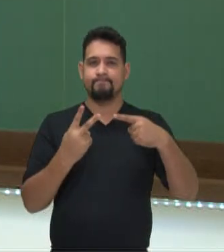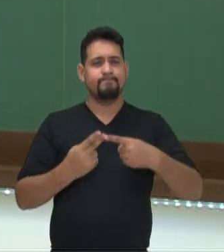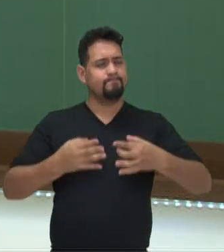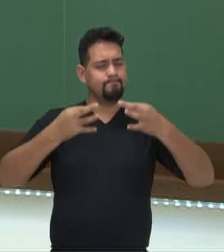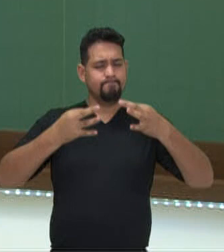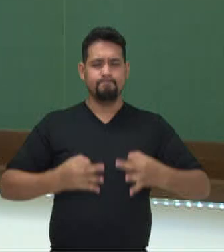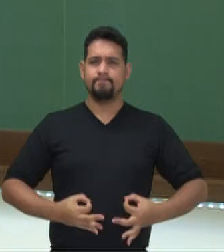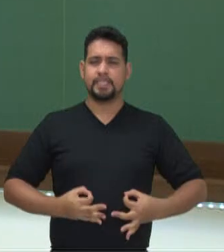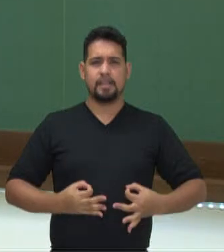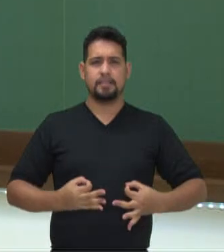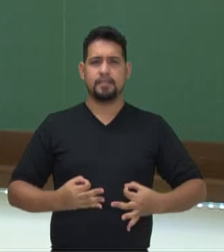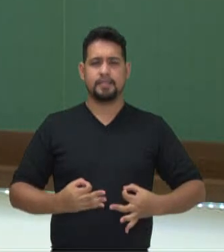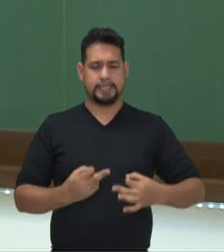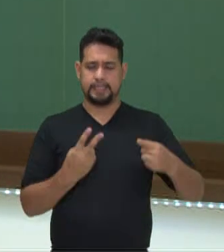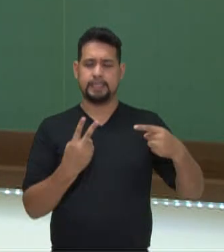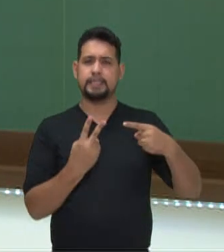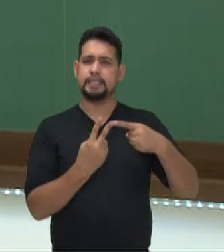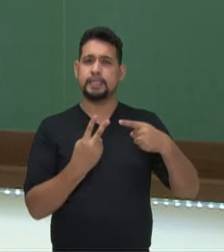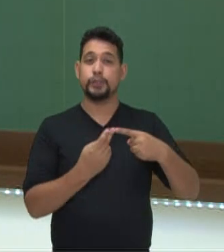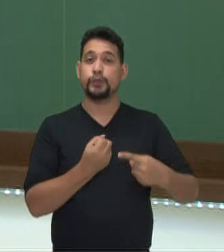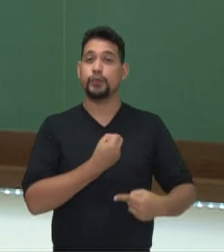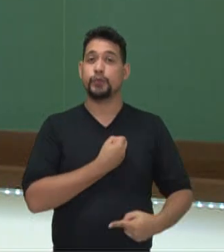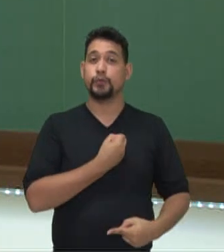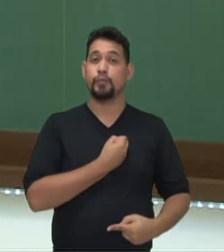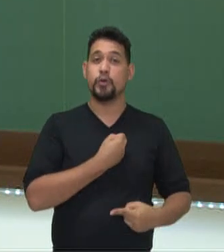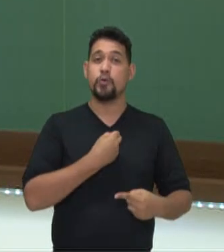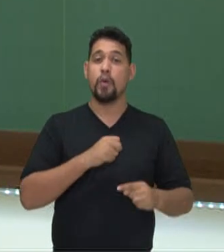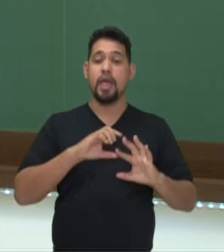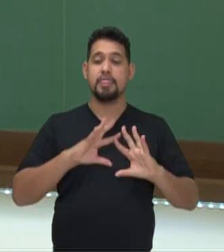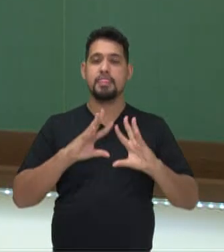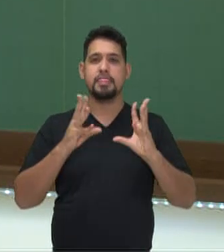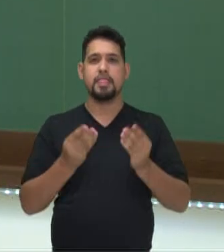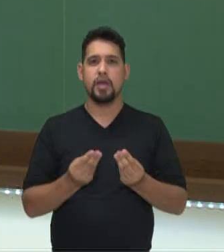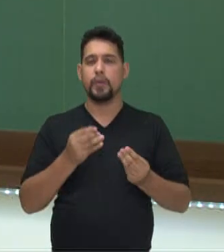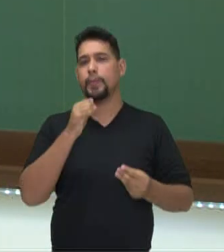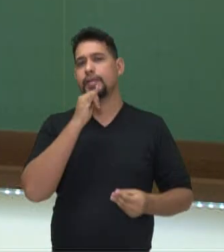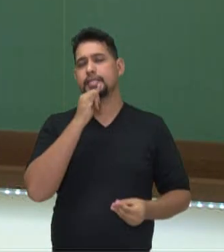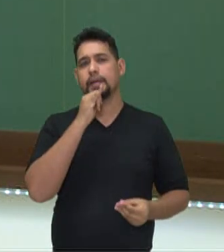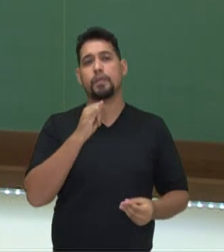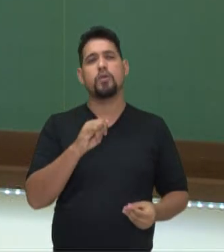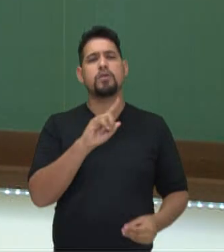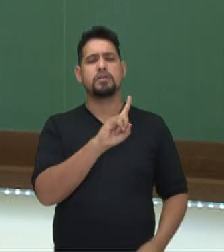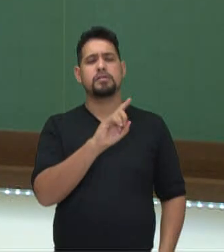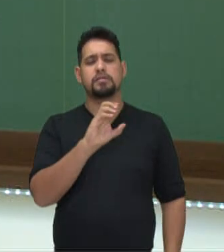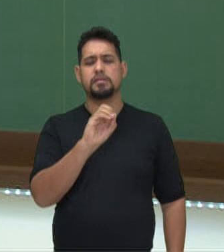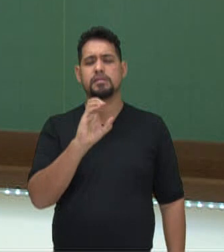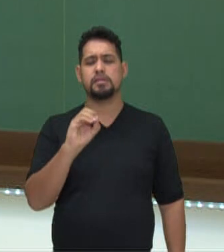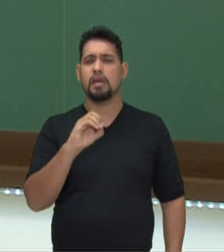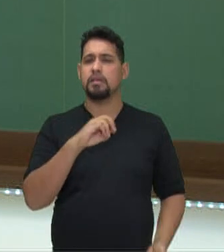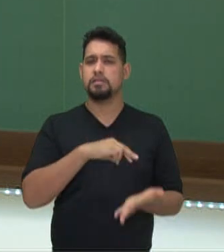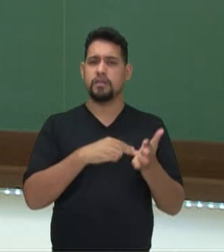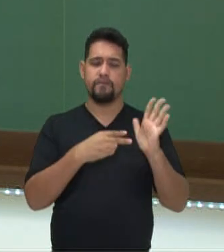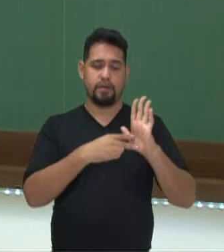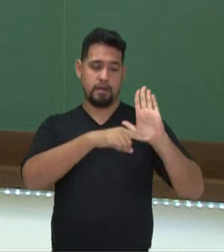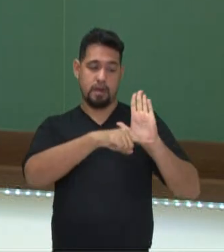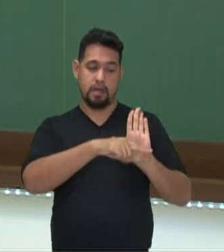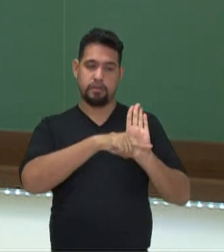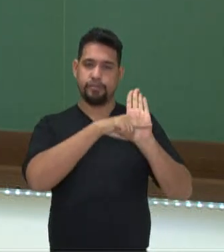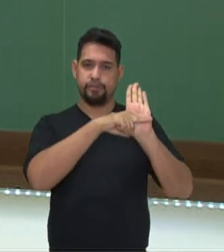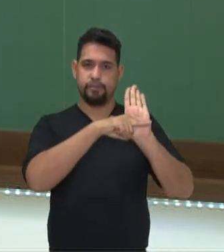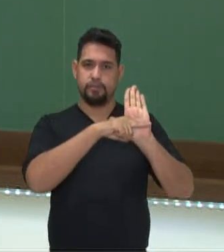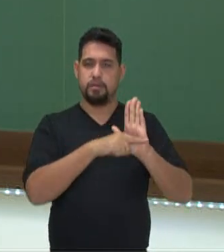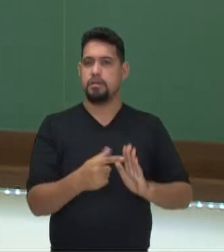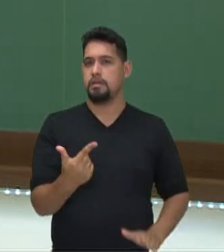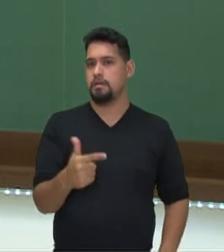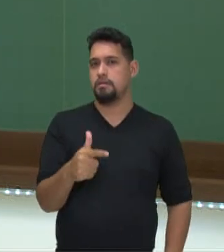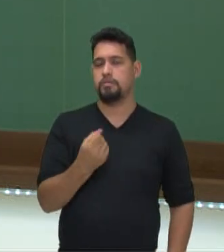né? Não existe raiz nos números inteiros. Ou seja, como esse 100 ele é negativo, não existe